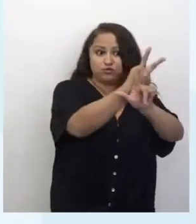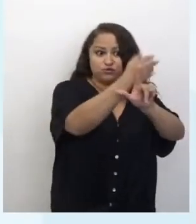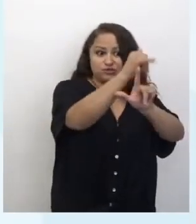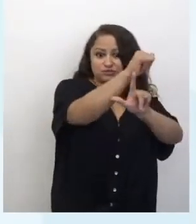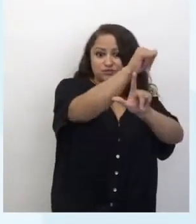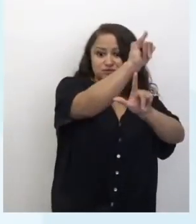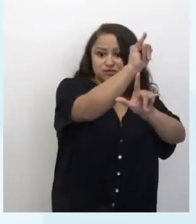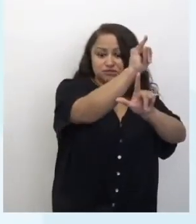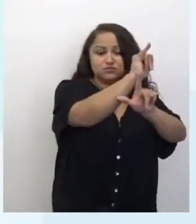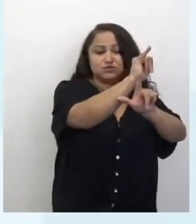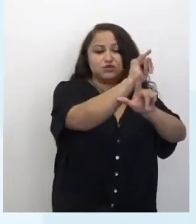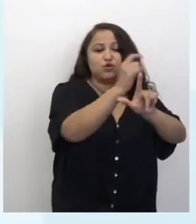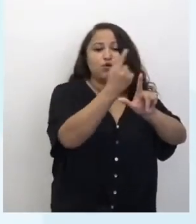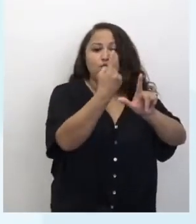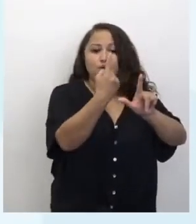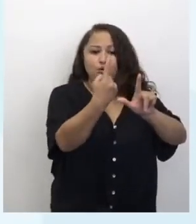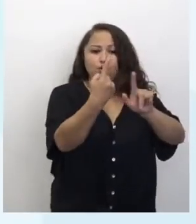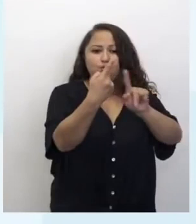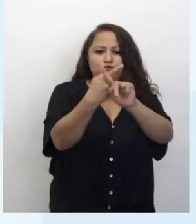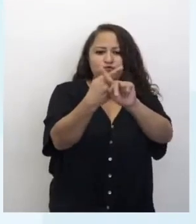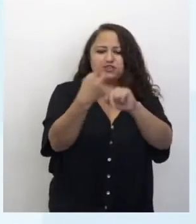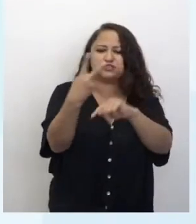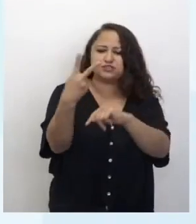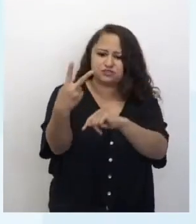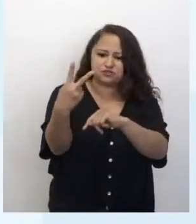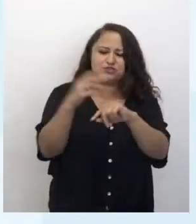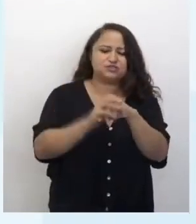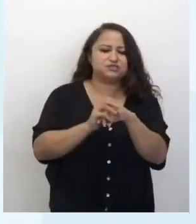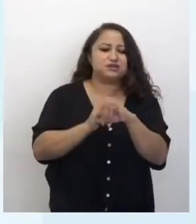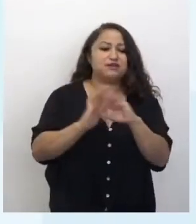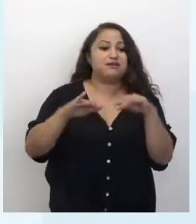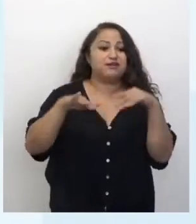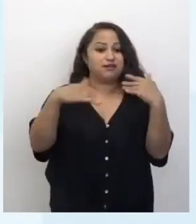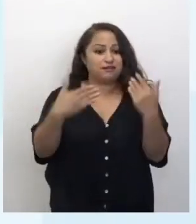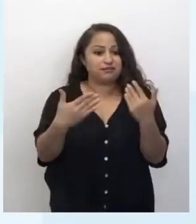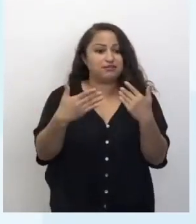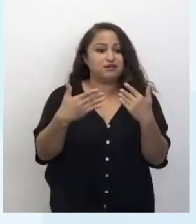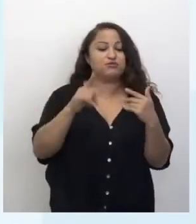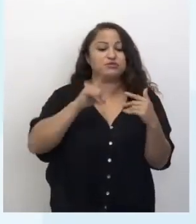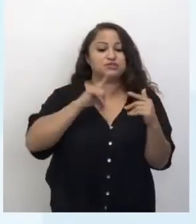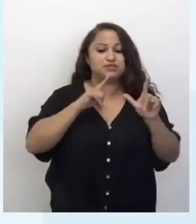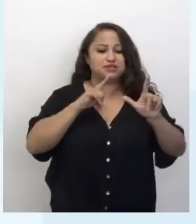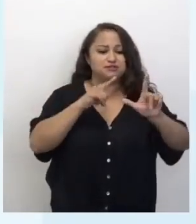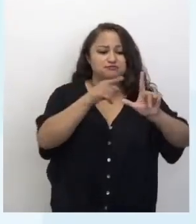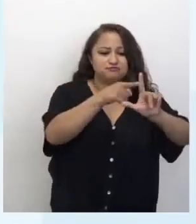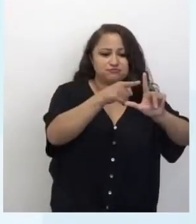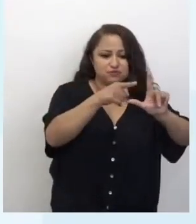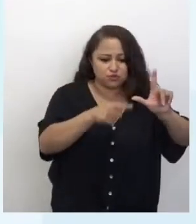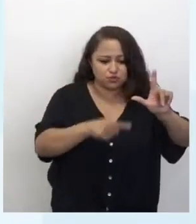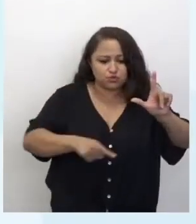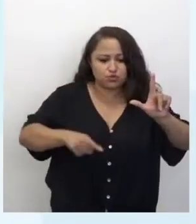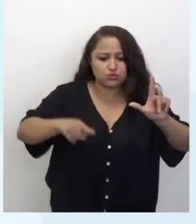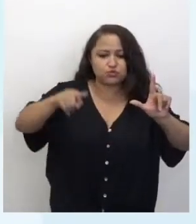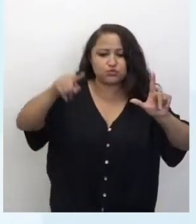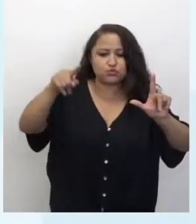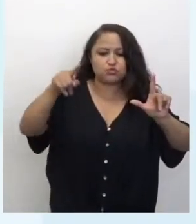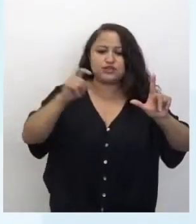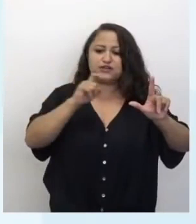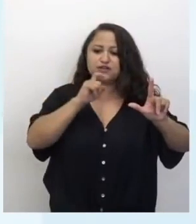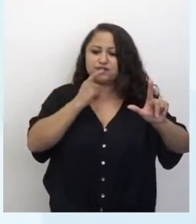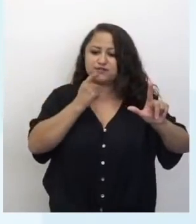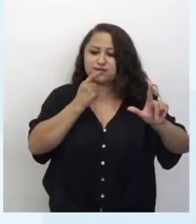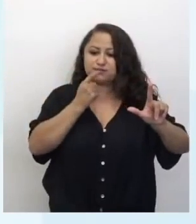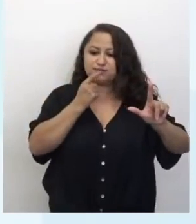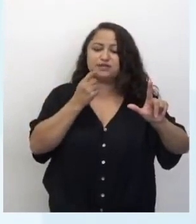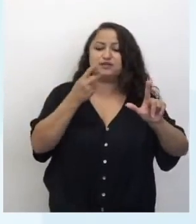Ficou fácil? 1 vezes 2. Então, a nossa função em vermelha, 2 vezes cosseno